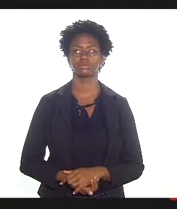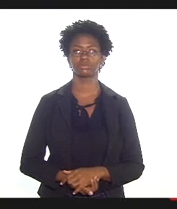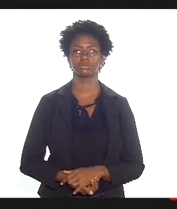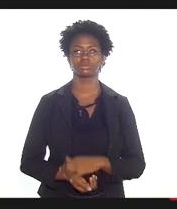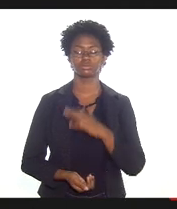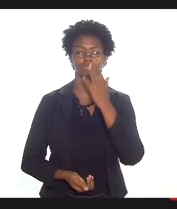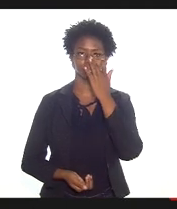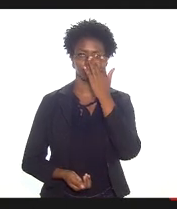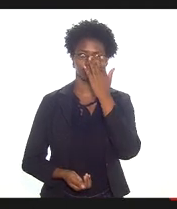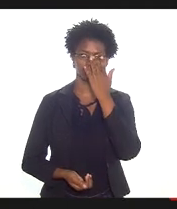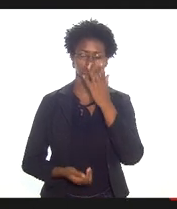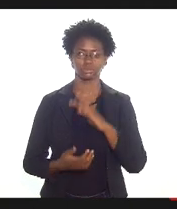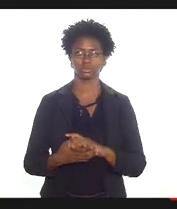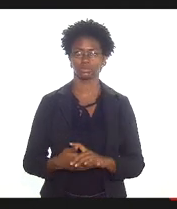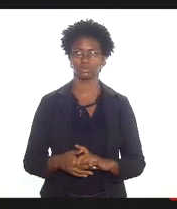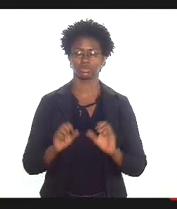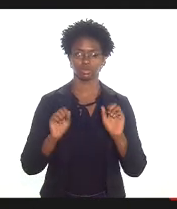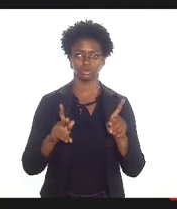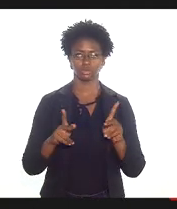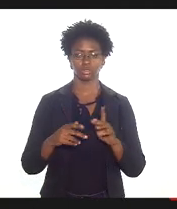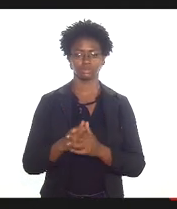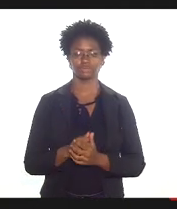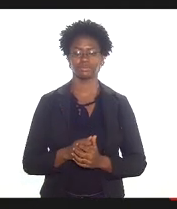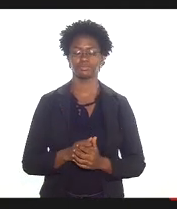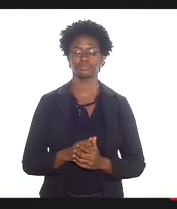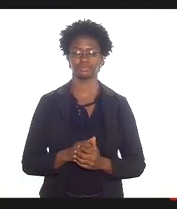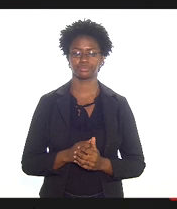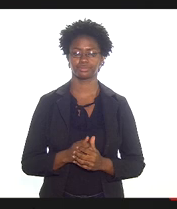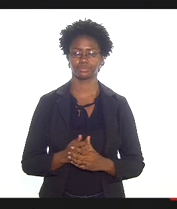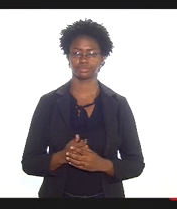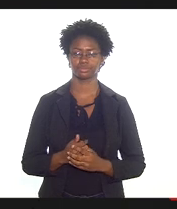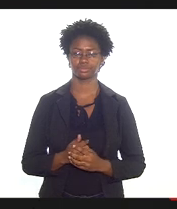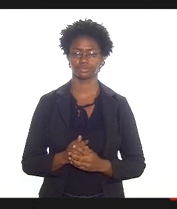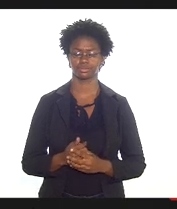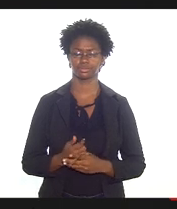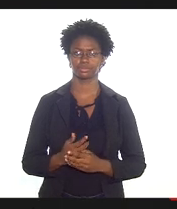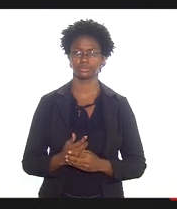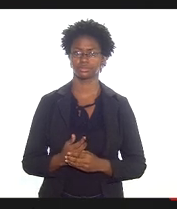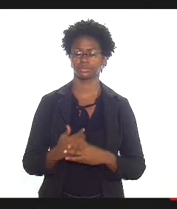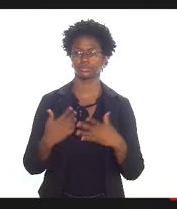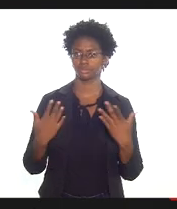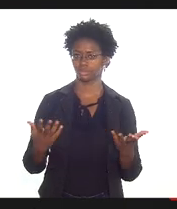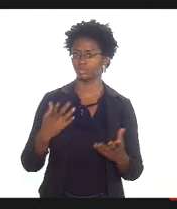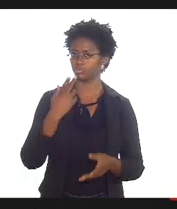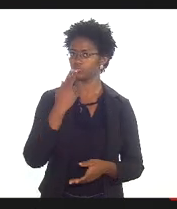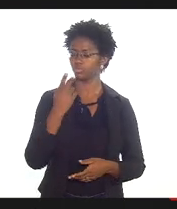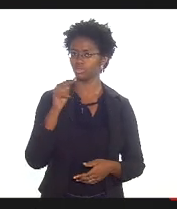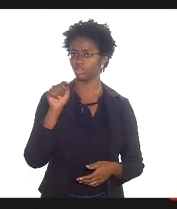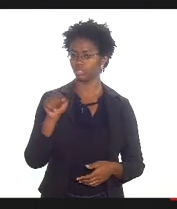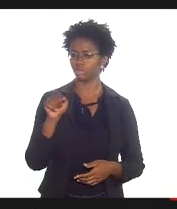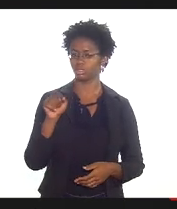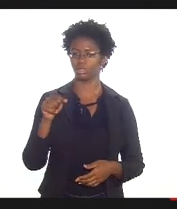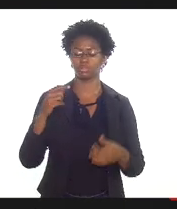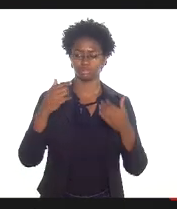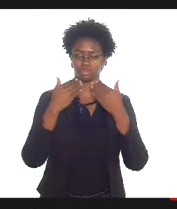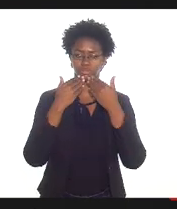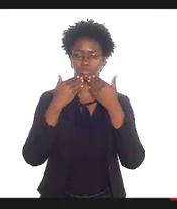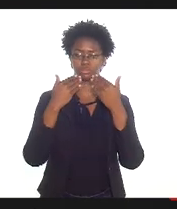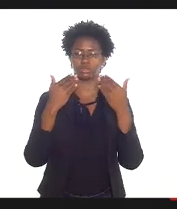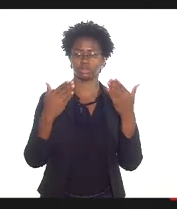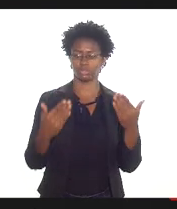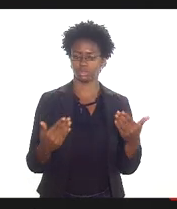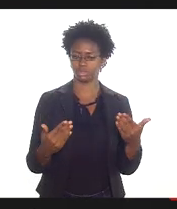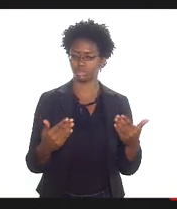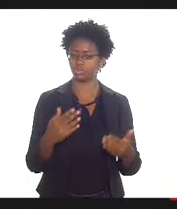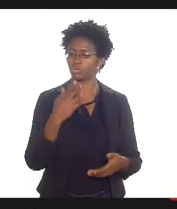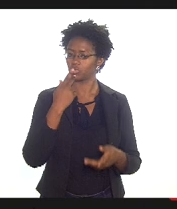Ok. Então, conforme me foi demandado, né, a minha apresentação vai falar um pouco sobre